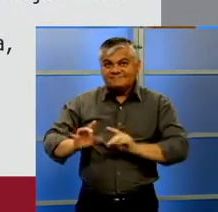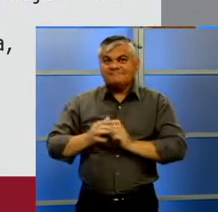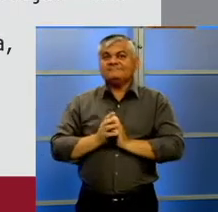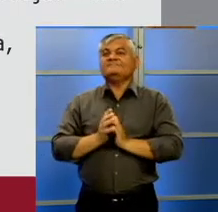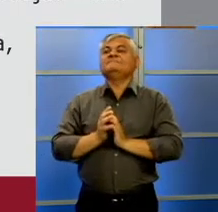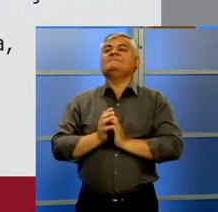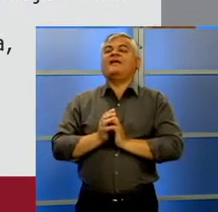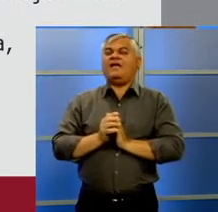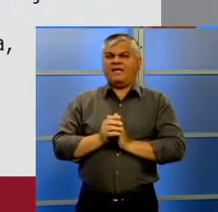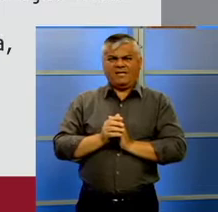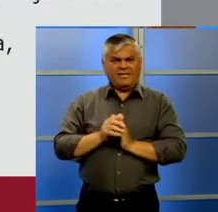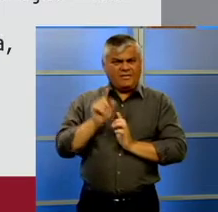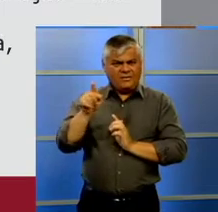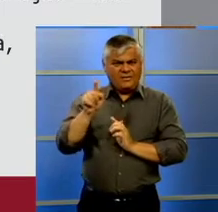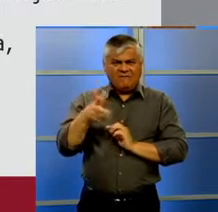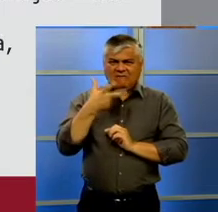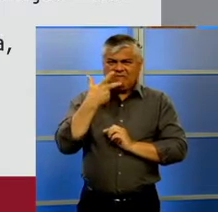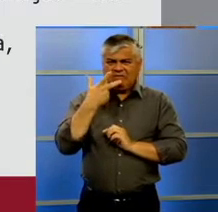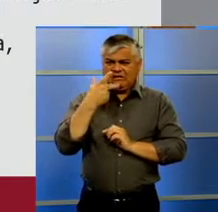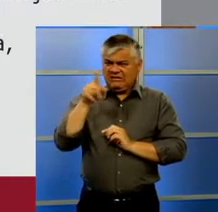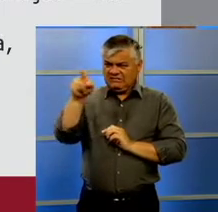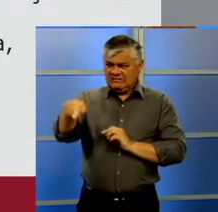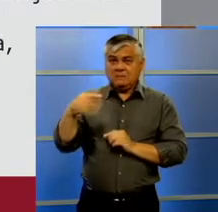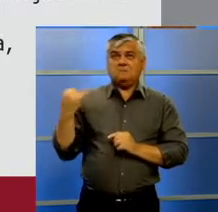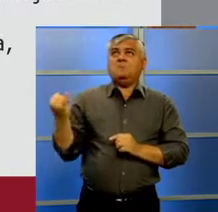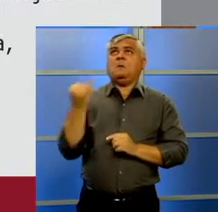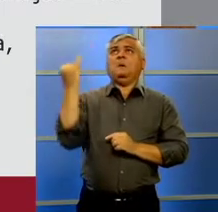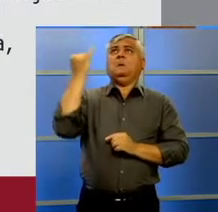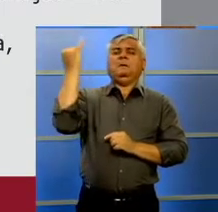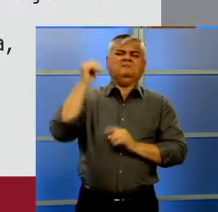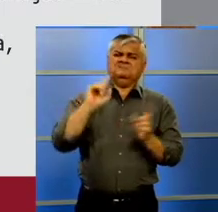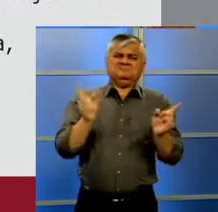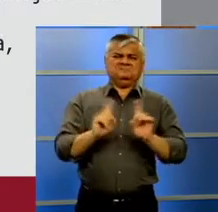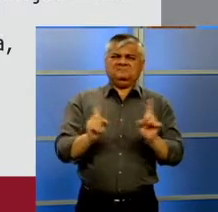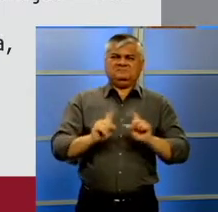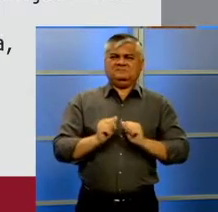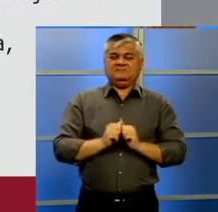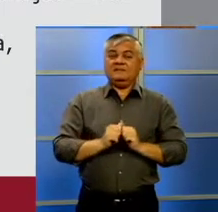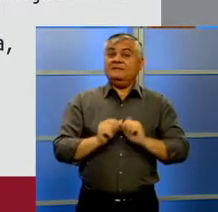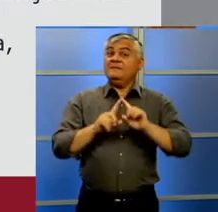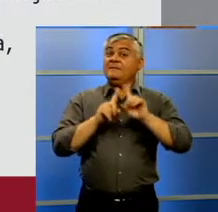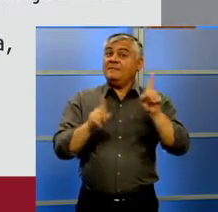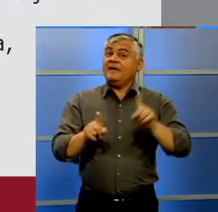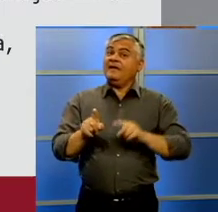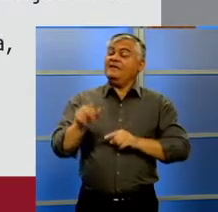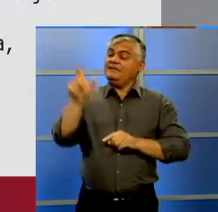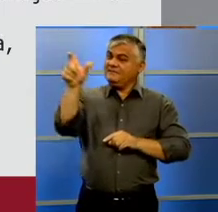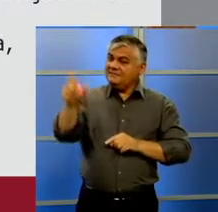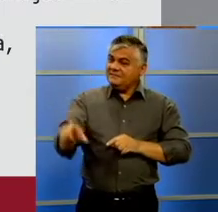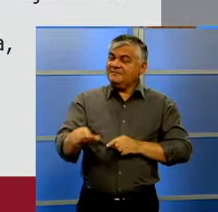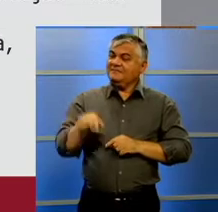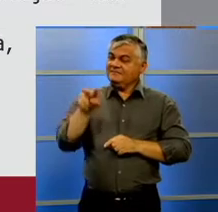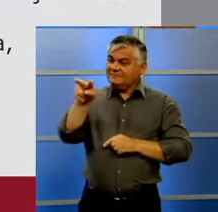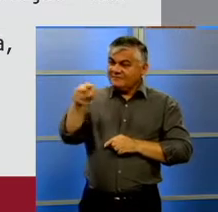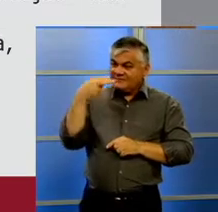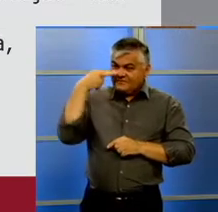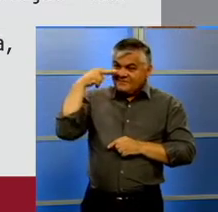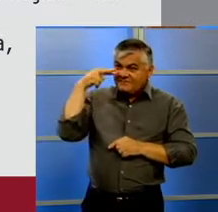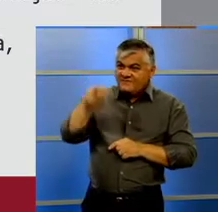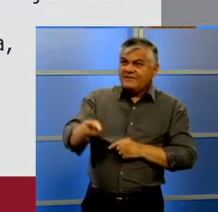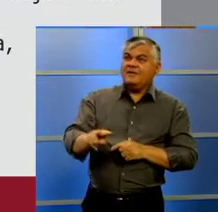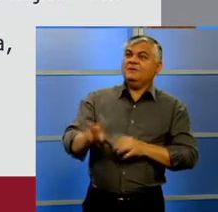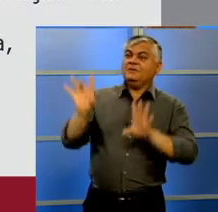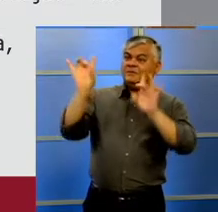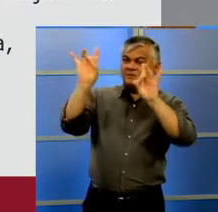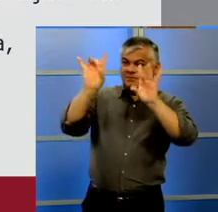alguém, não é com a intenção de destacar o quanto é importante em sua vida, mas destacar qualidades que se deslumbram para